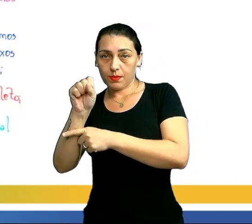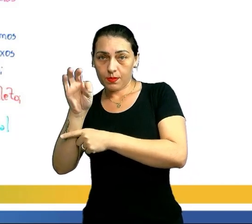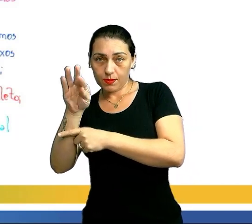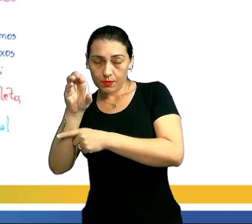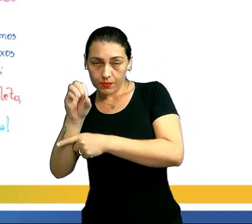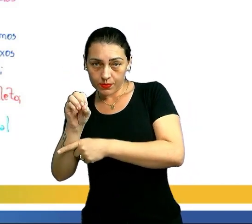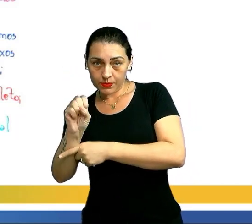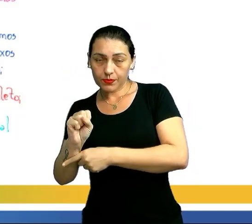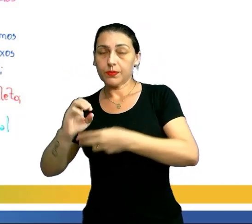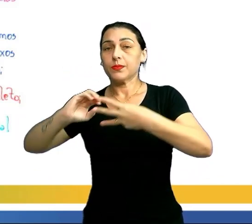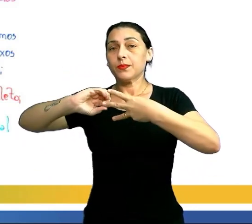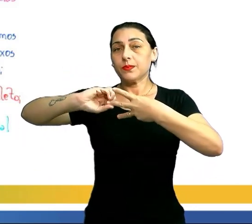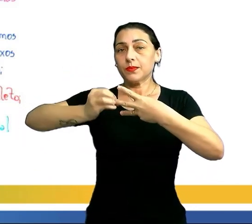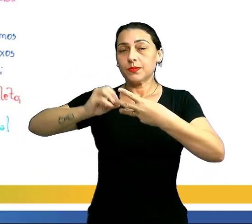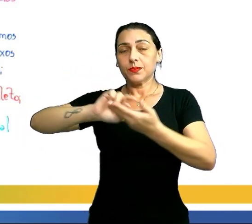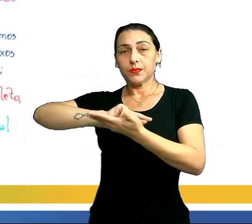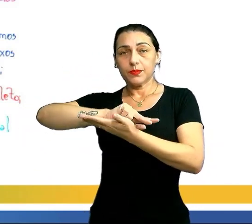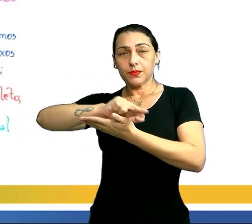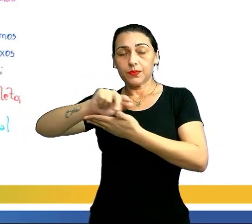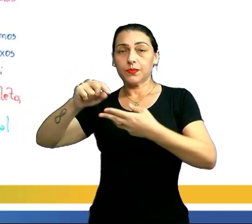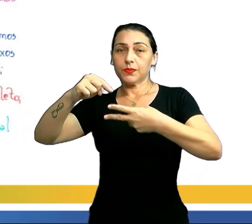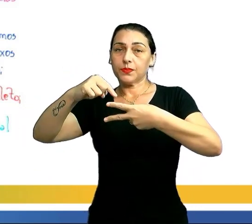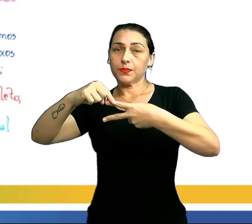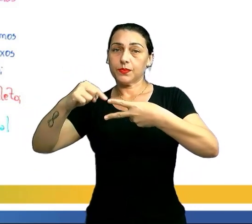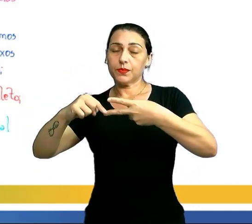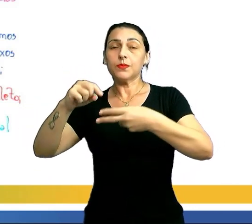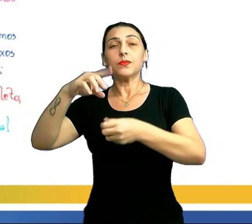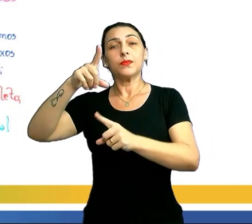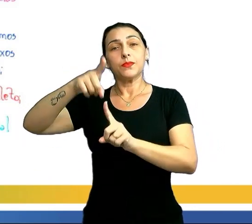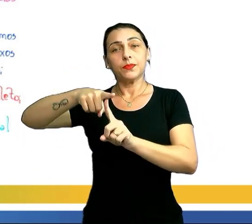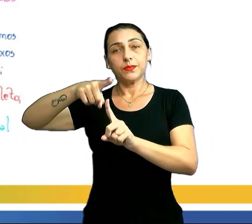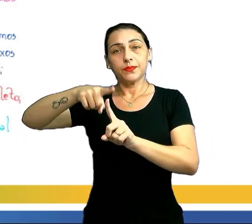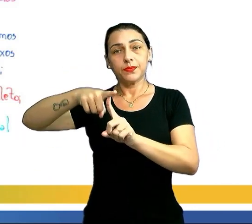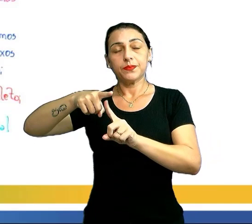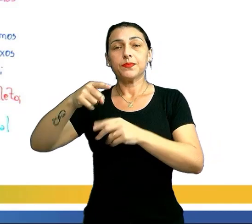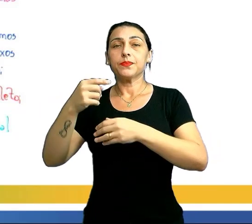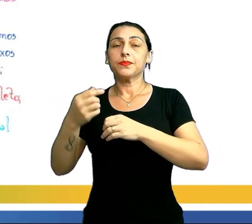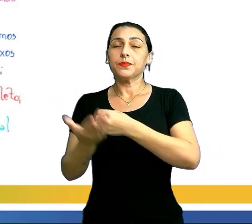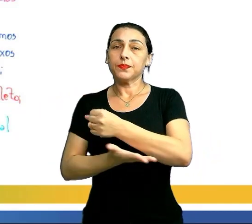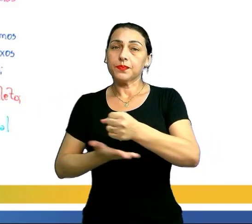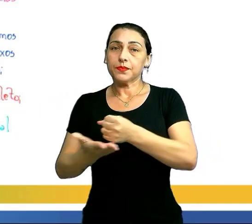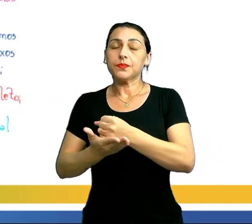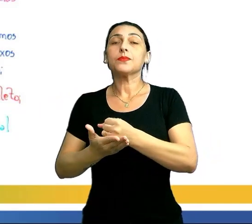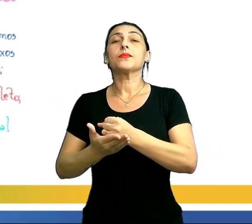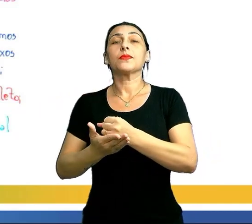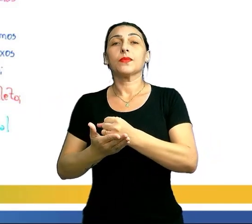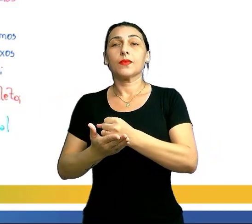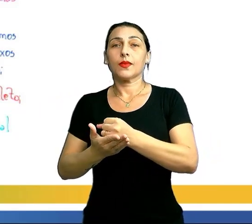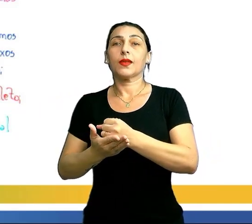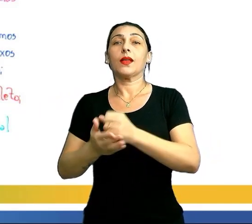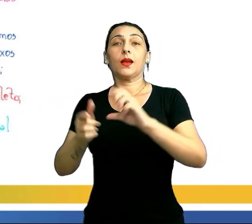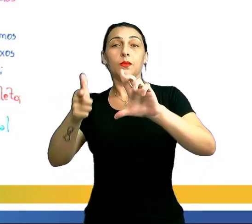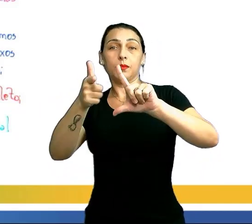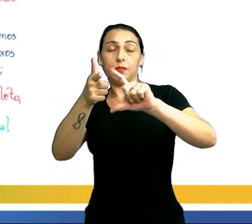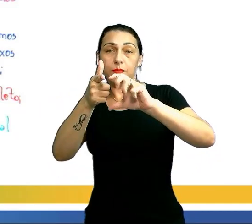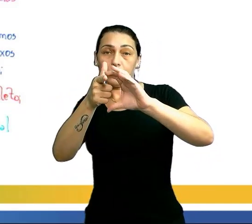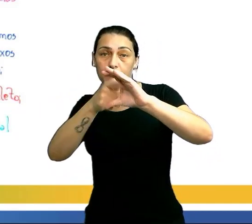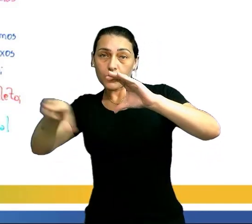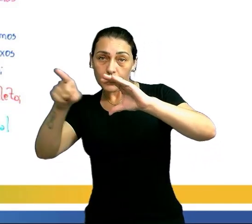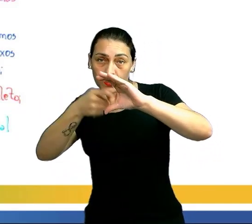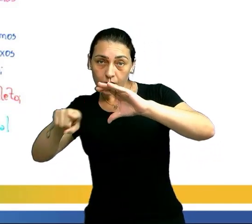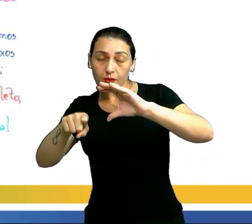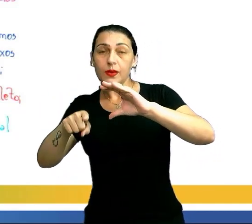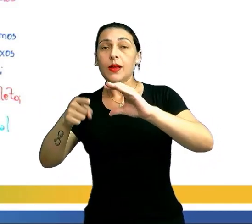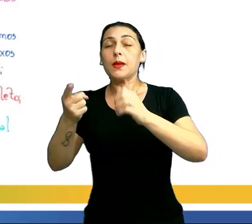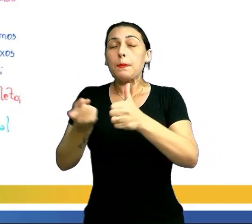As células, elas diferenciam-se em dois tipos, basicamente. São as células procariontes. Procariontes